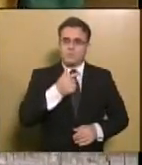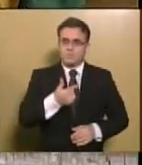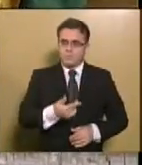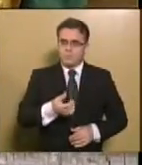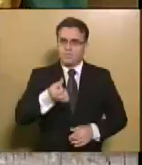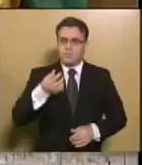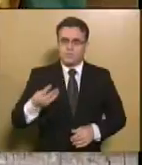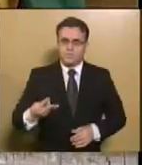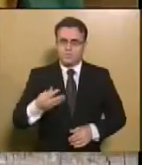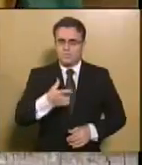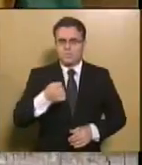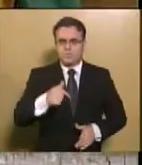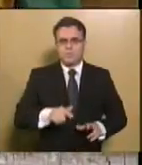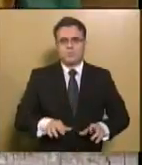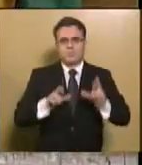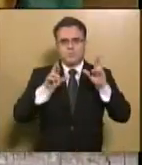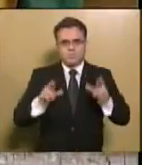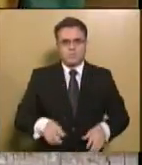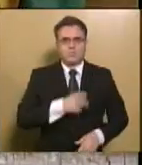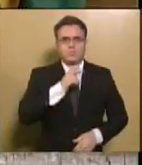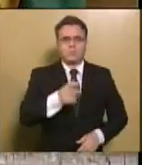Filho. Requerimento de número